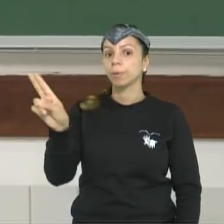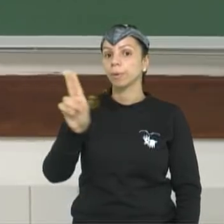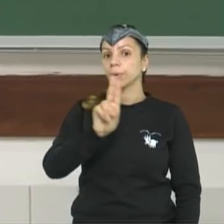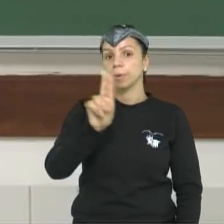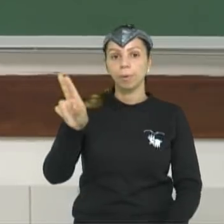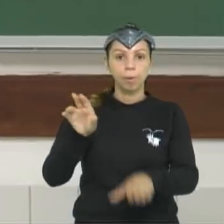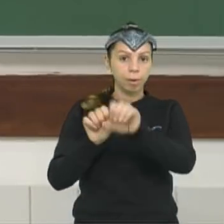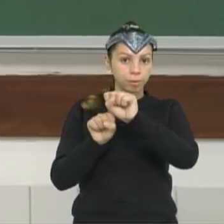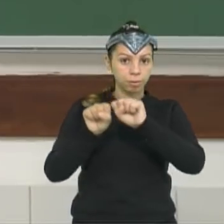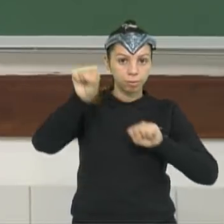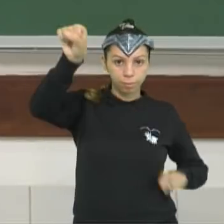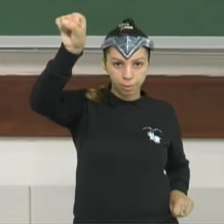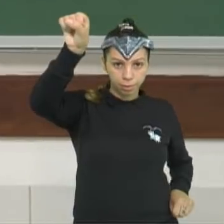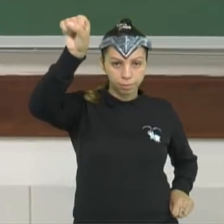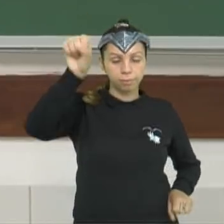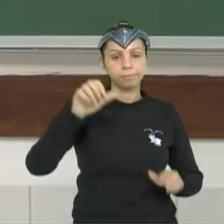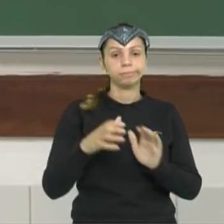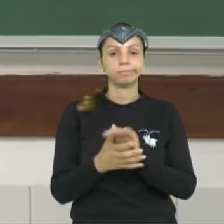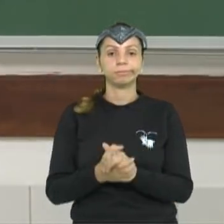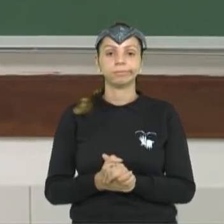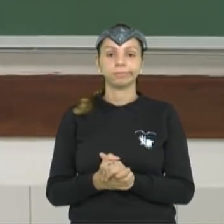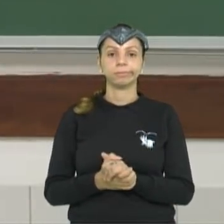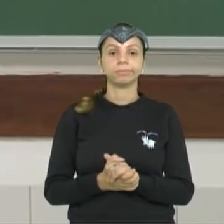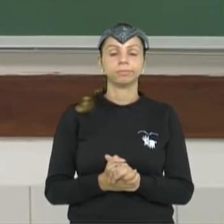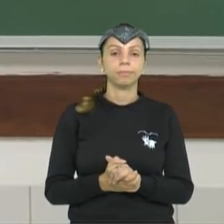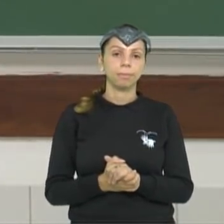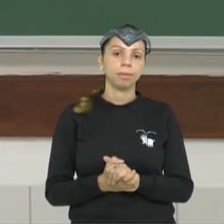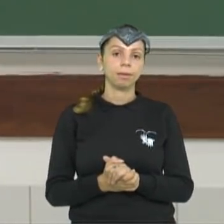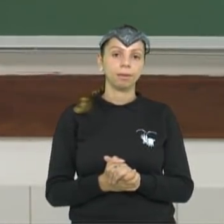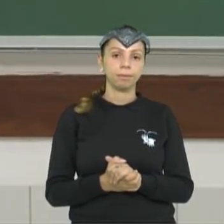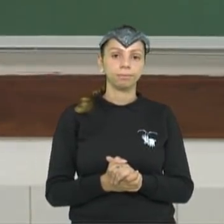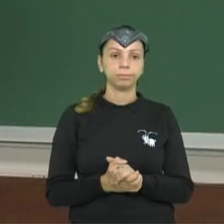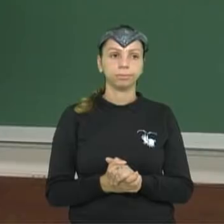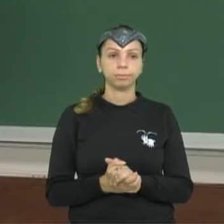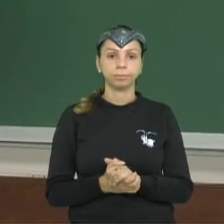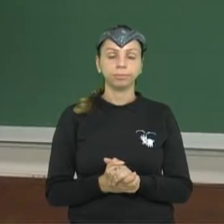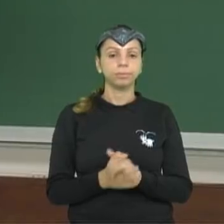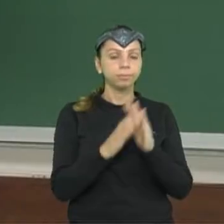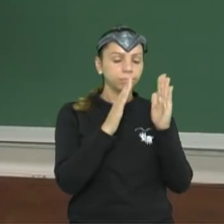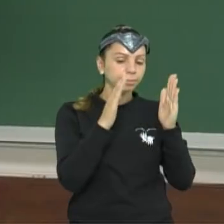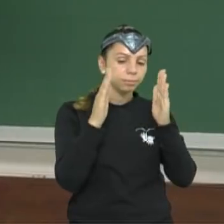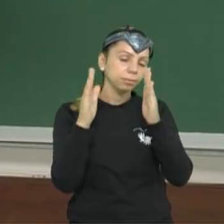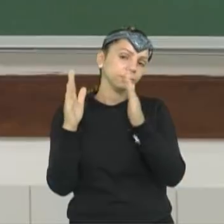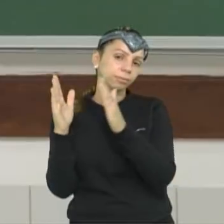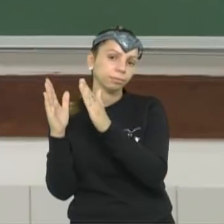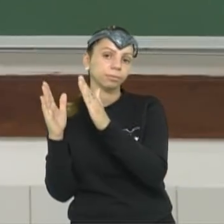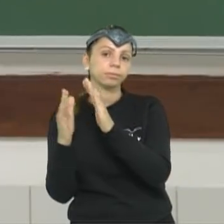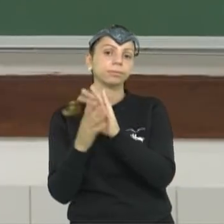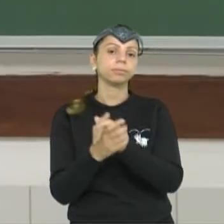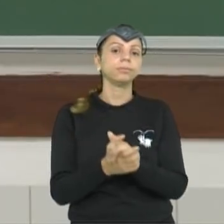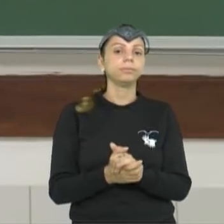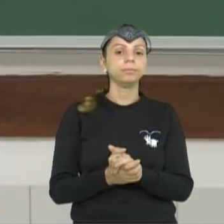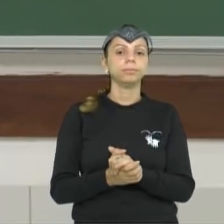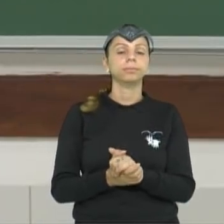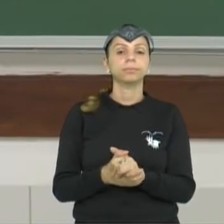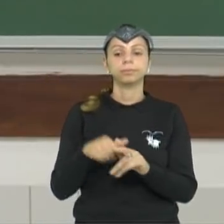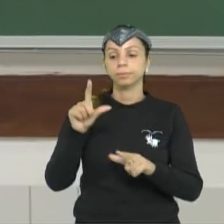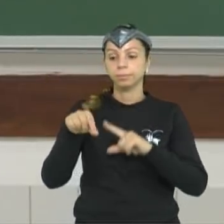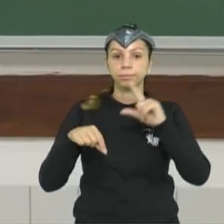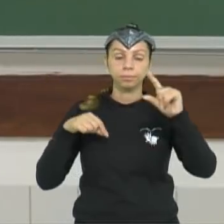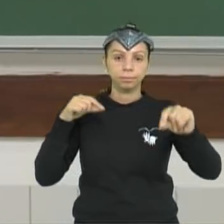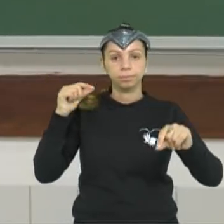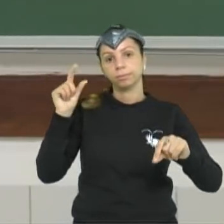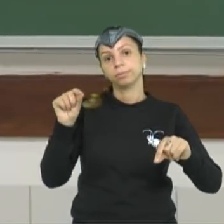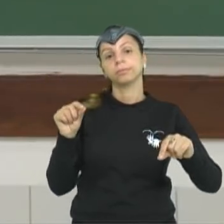nosso personagem. Vejam só, então vocês vão ter lá o passo a passo, vocês já vão ter escolhido qual